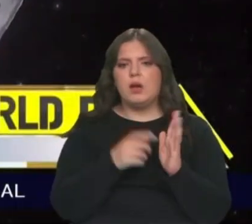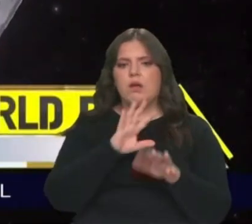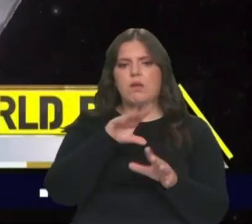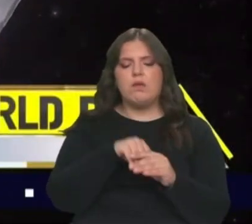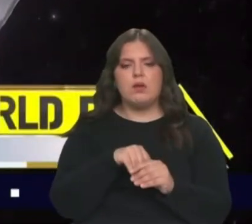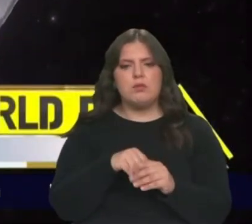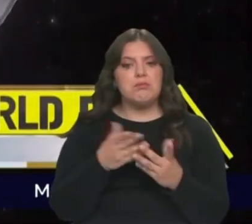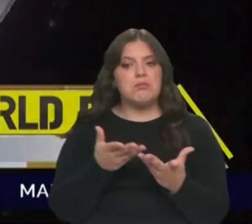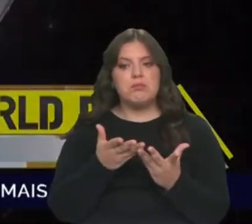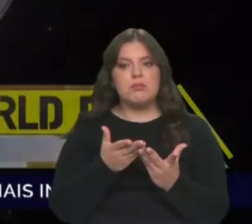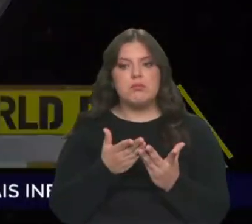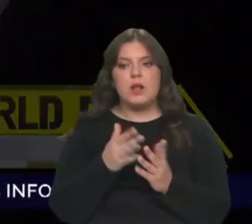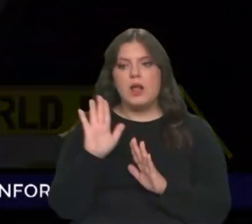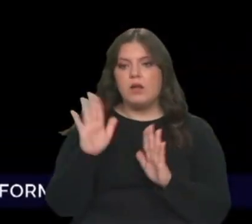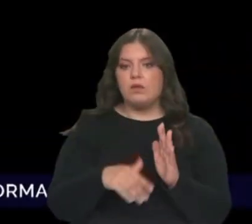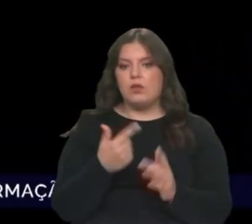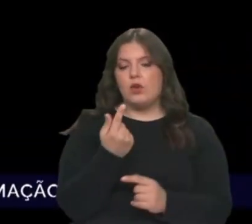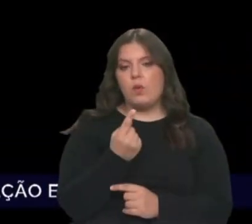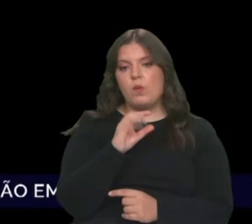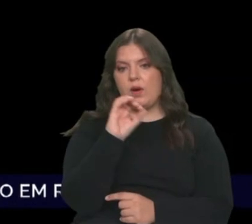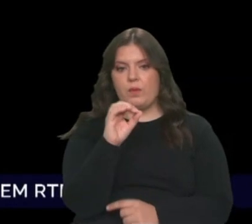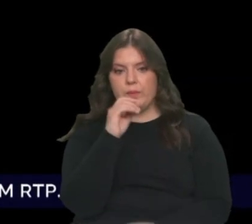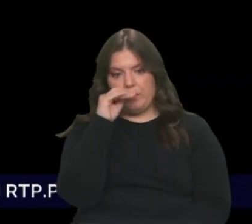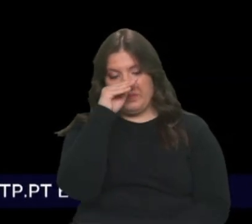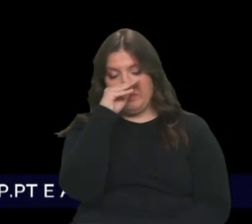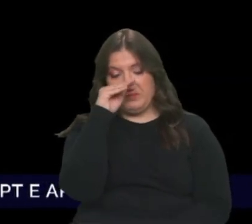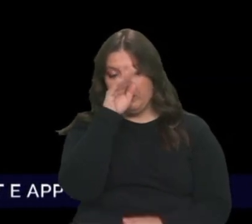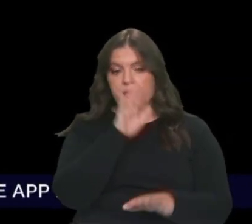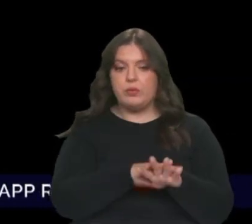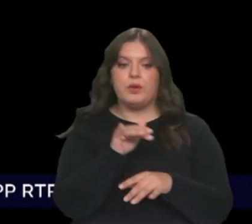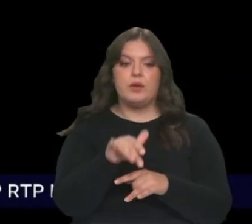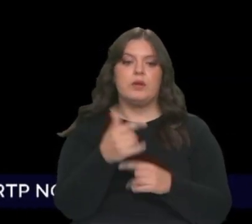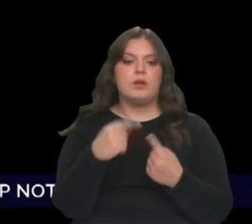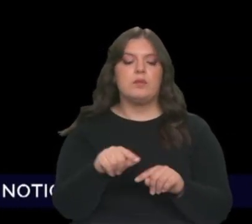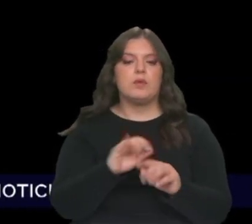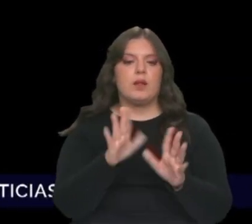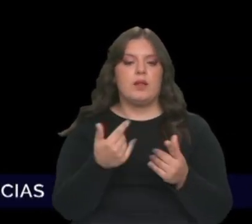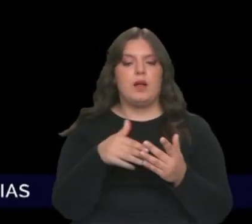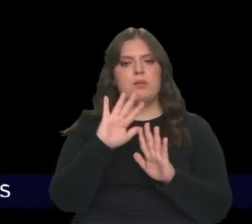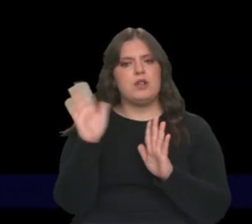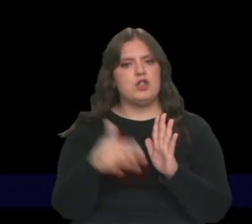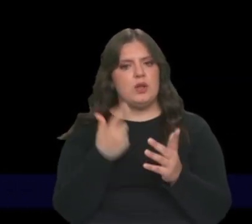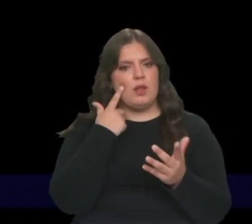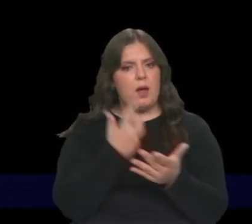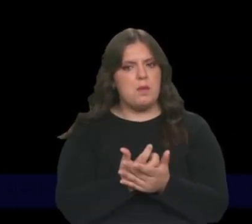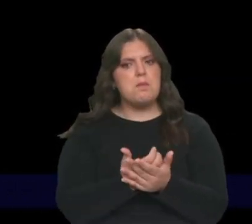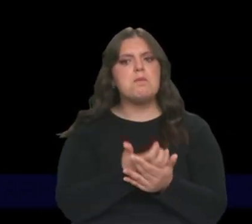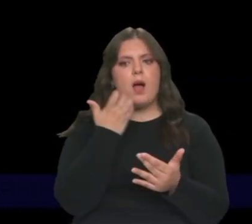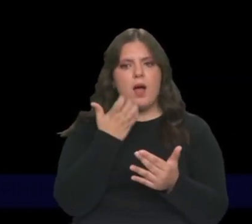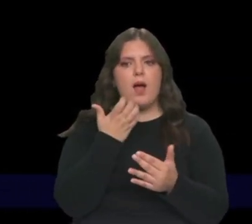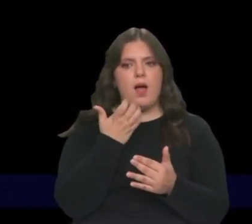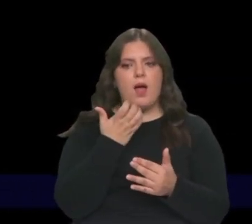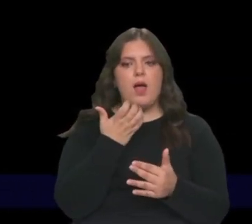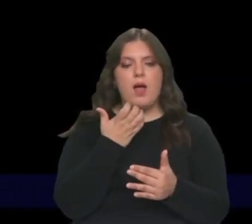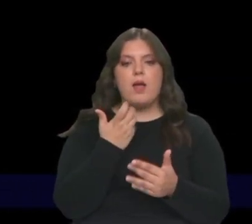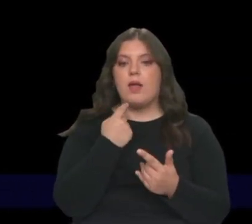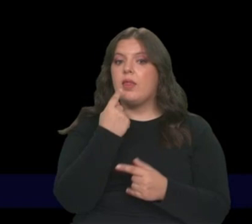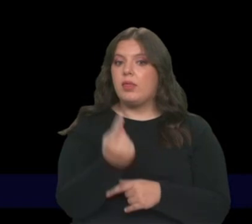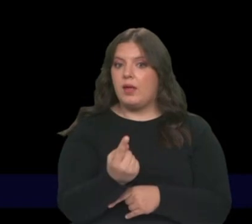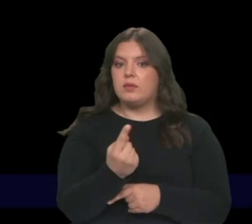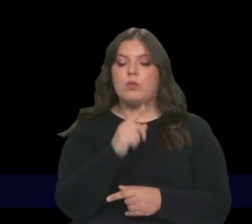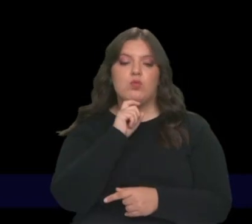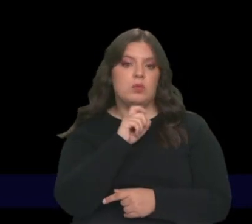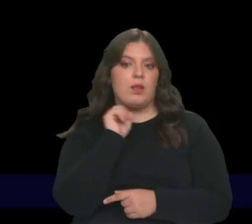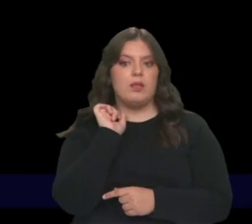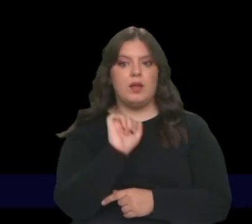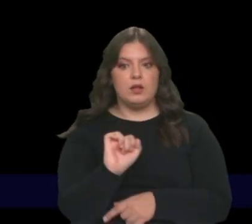envolvidas neste estudo? É inferior a 1 grau. E, portanto, temos claramente uma descida acentuada. E eles dizem, então, é a hipótese deles,